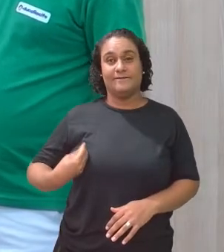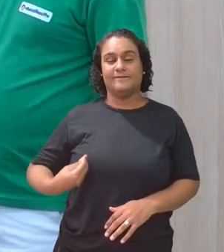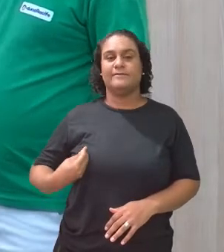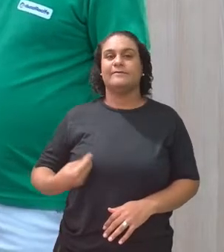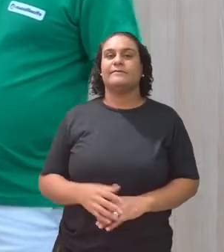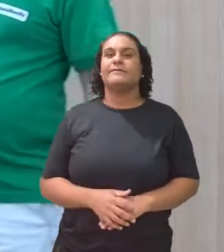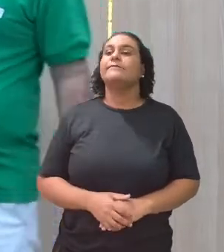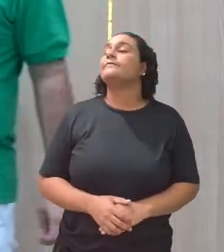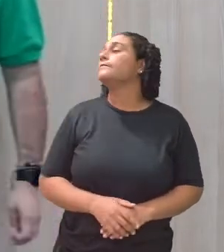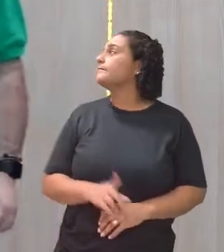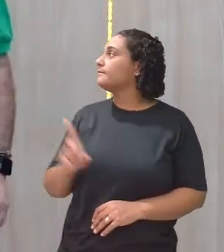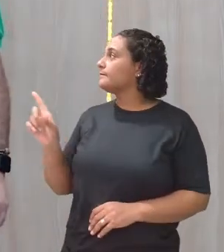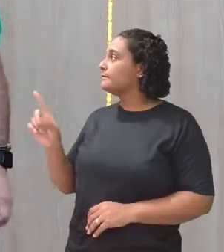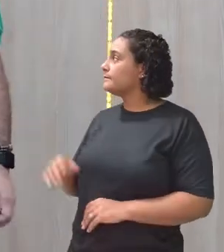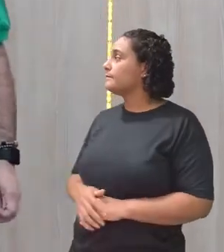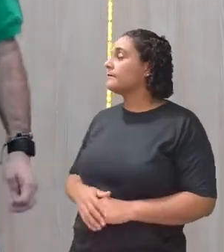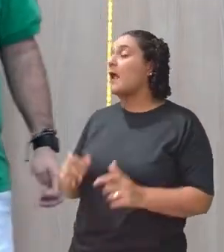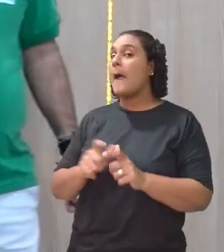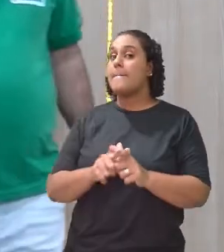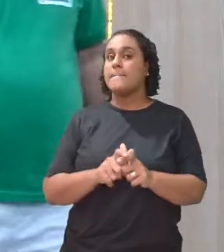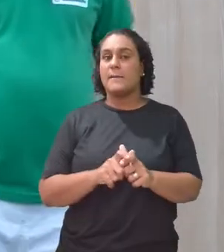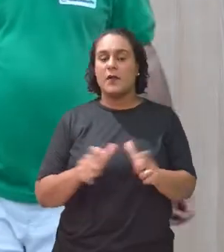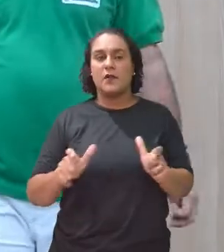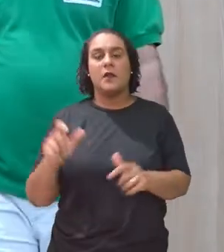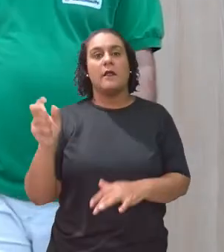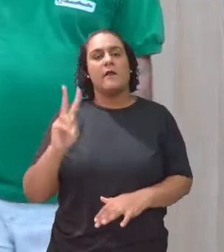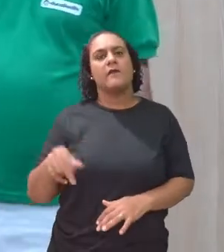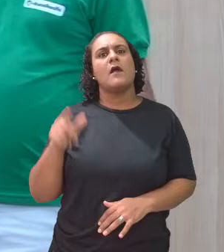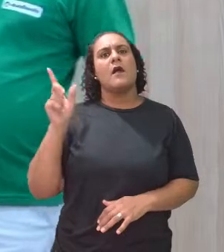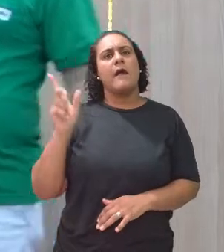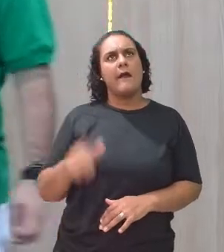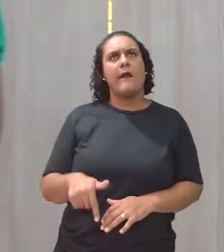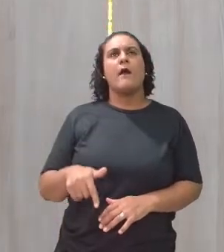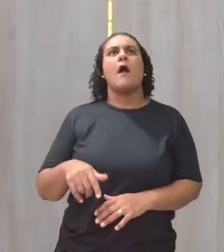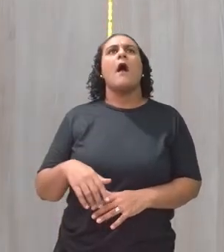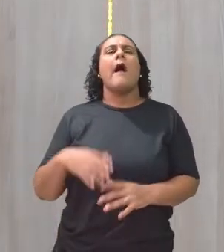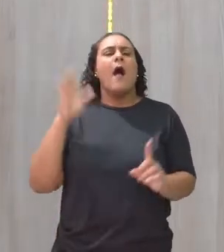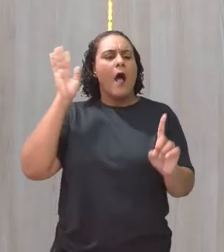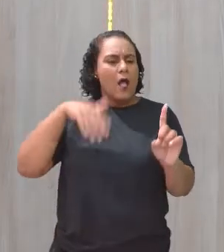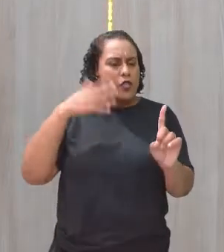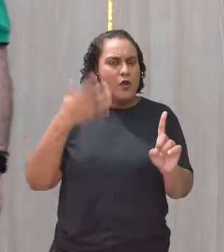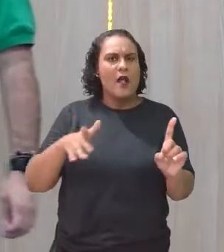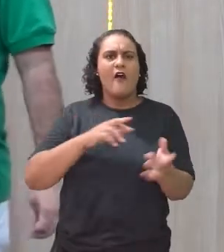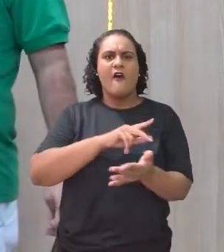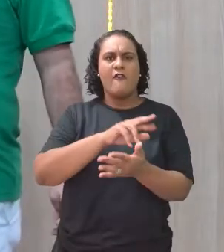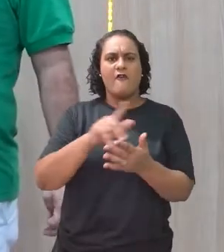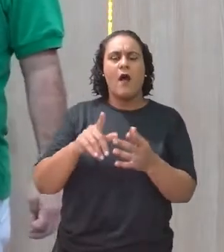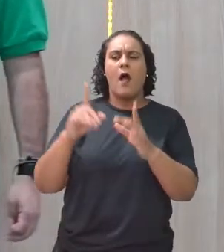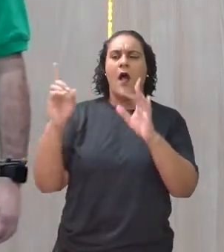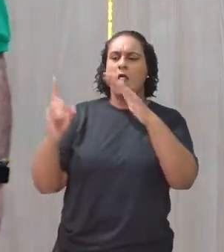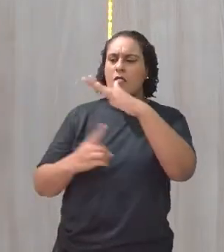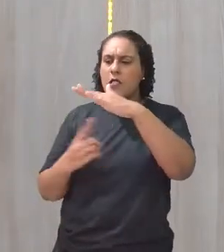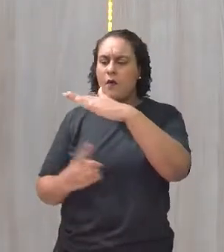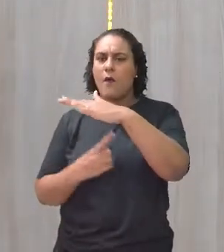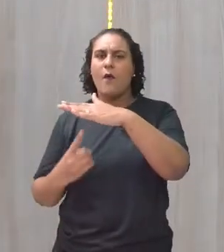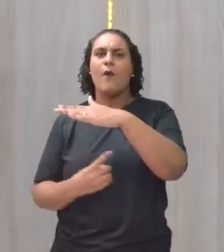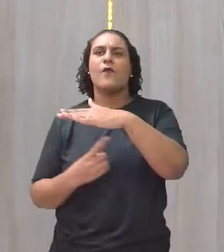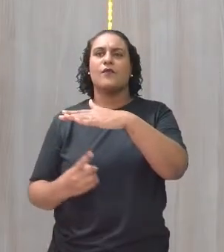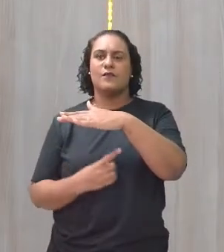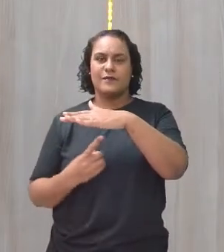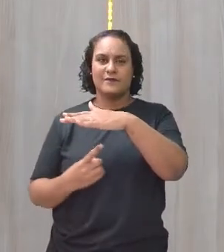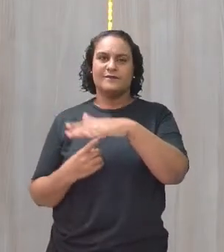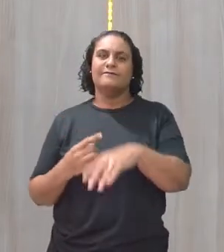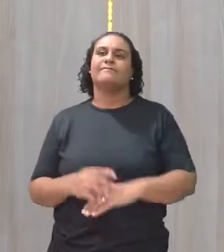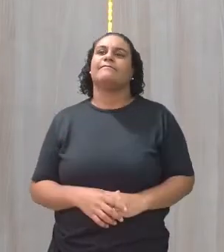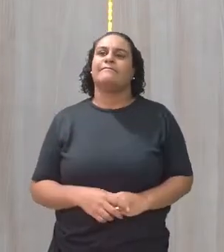questão, né? E, na maioria das vezes, eram politeístas. Teísta aqui, ó, vem de Theos, que significa